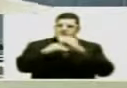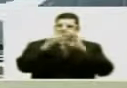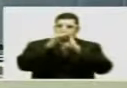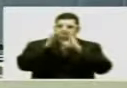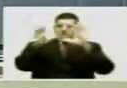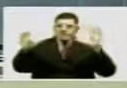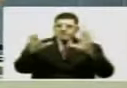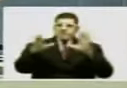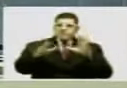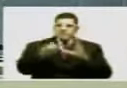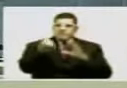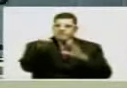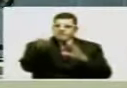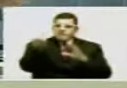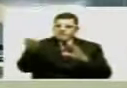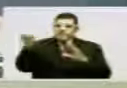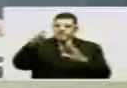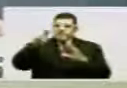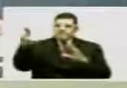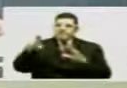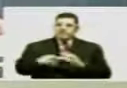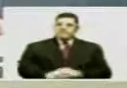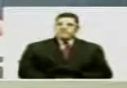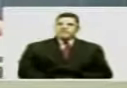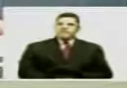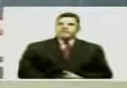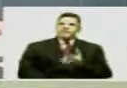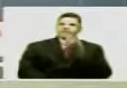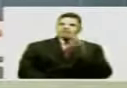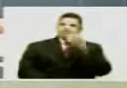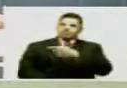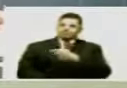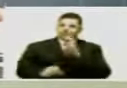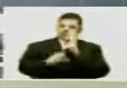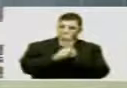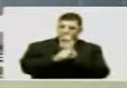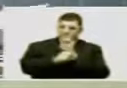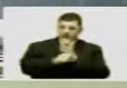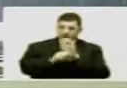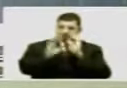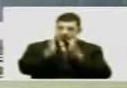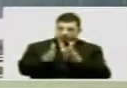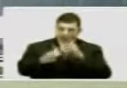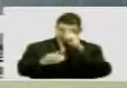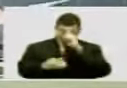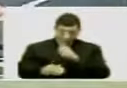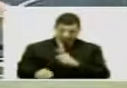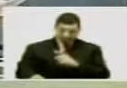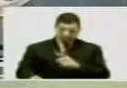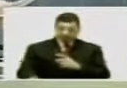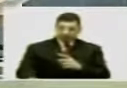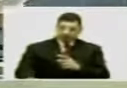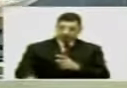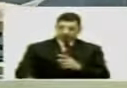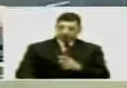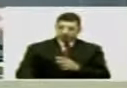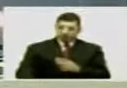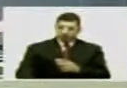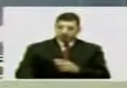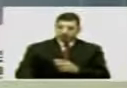a liberação dos 600 milhões de reais que esta Assembleia Legislativa autorizou